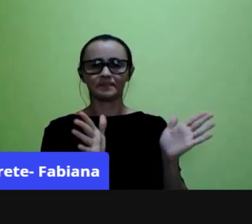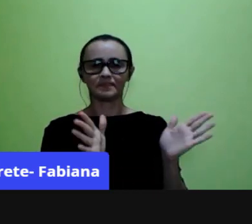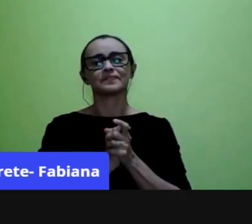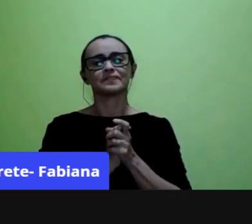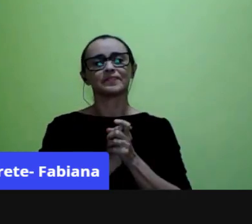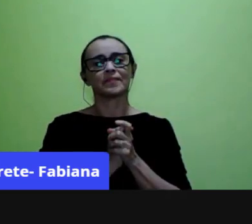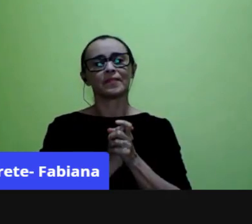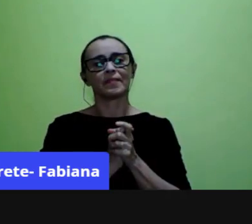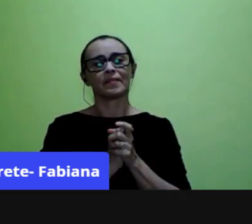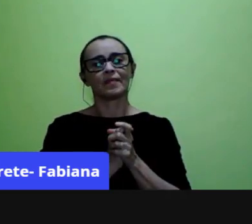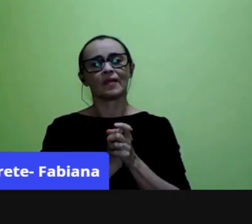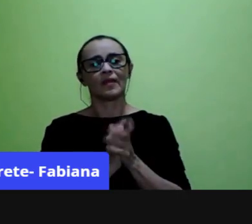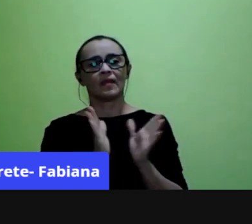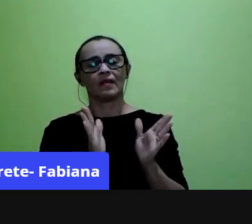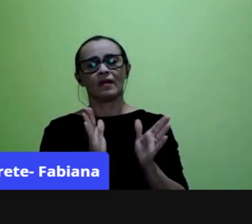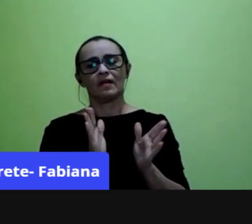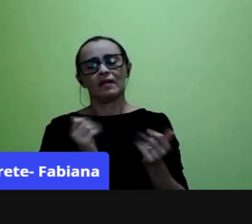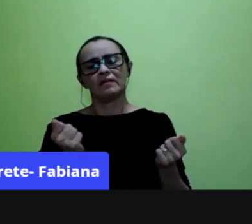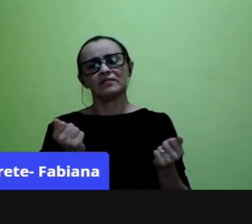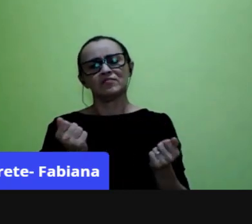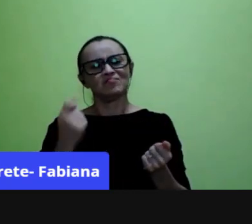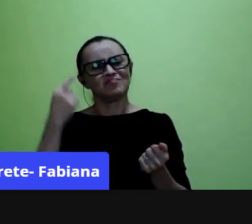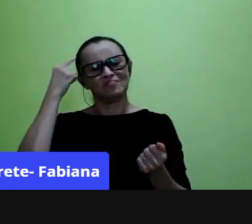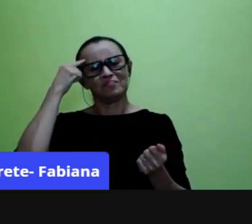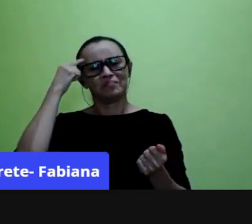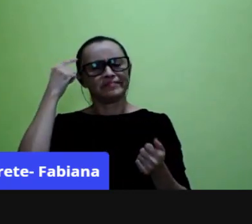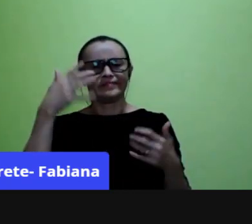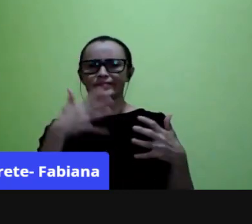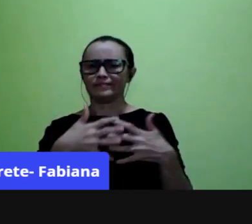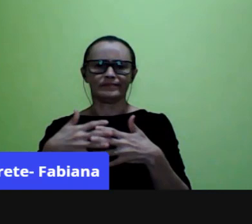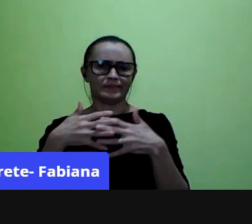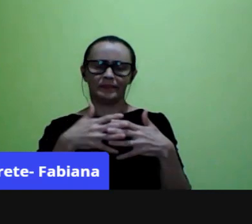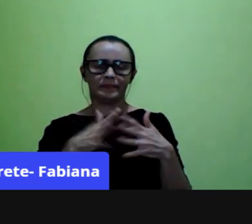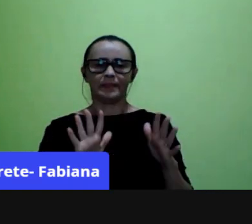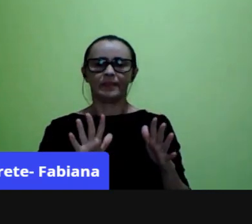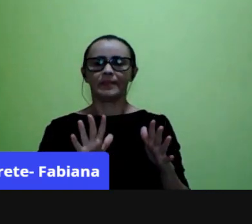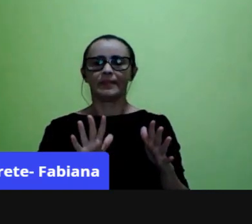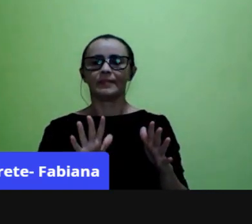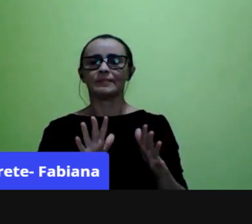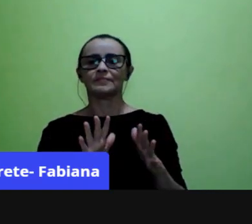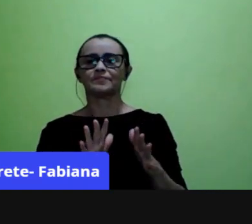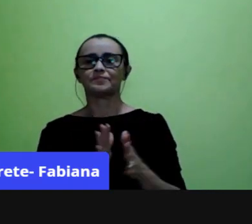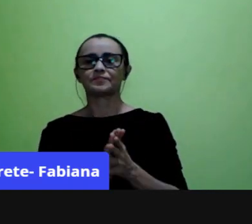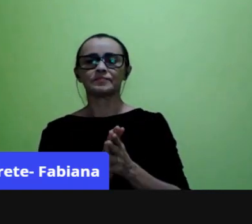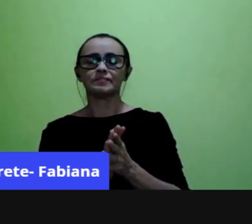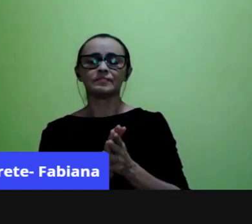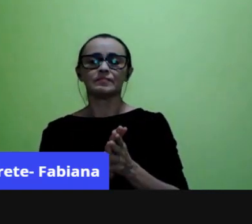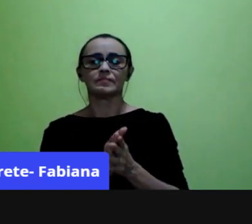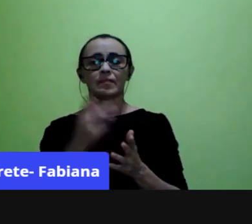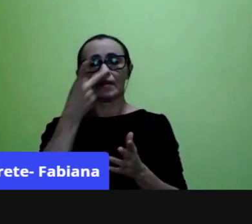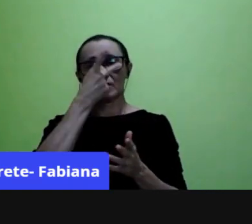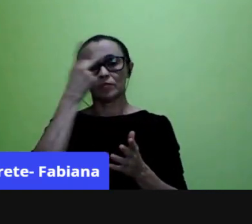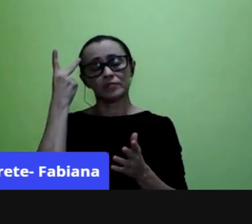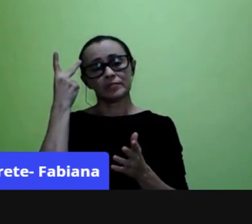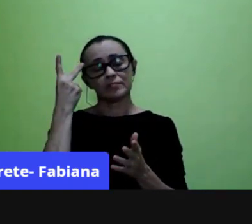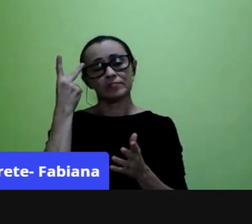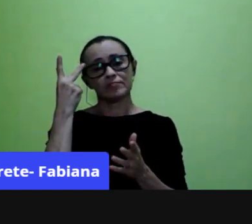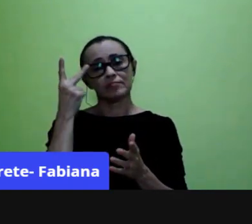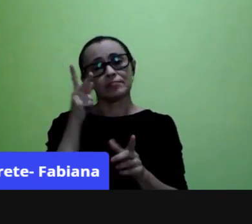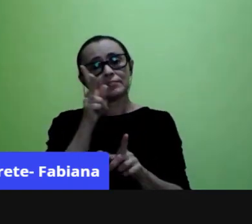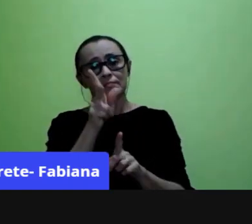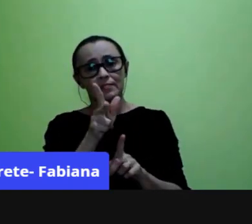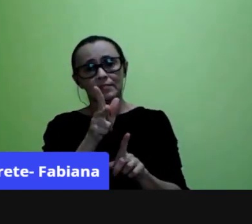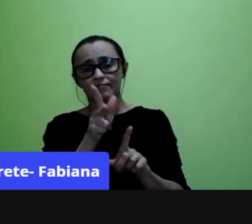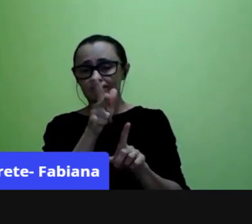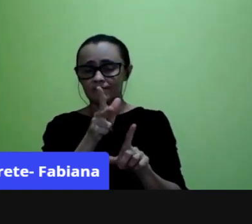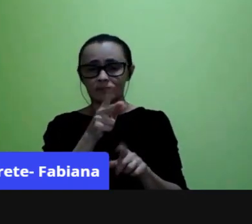Eu ressalto que eu não acho que isso atrapalhe muito para quem está assistindo. Mas às vezes a própria pessoa